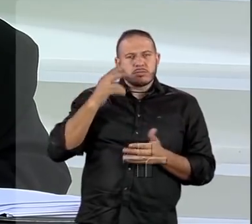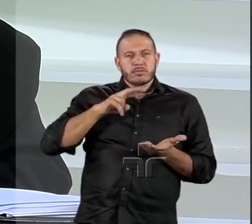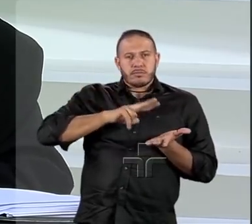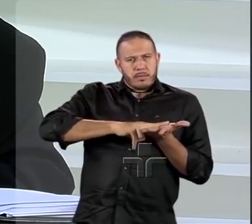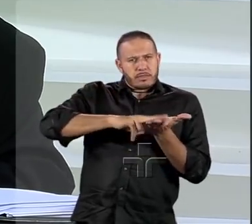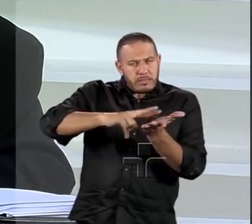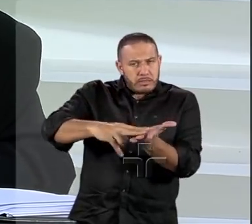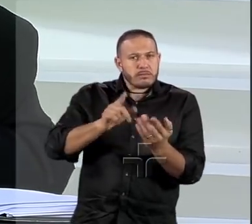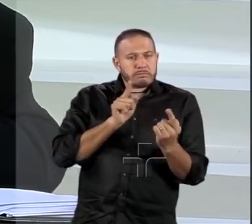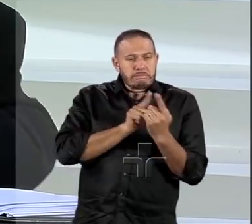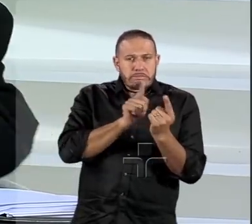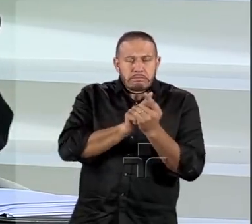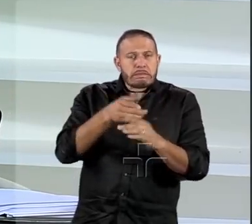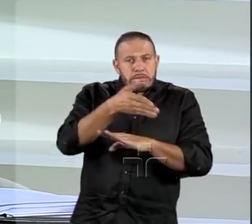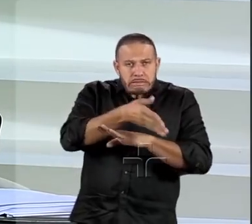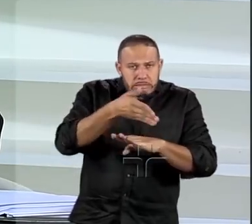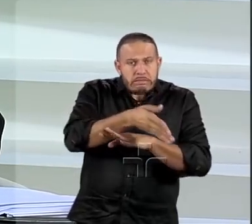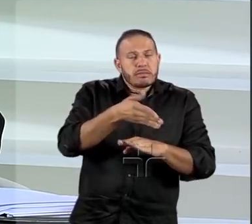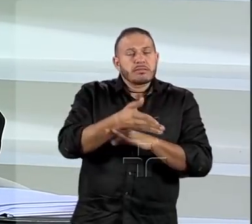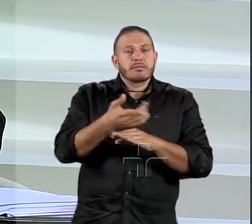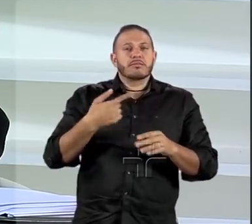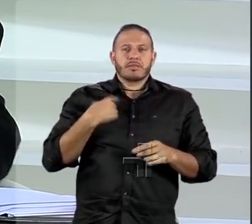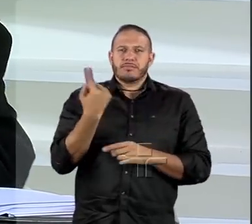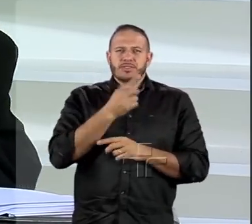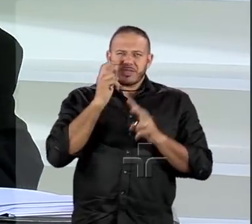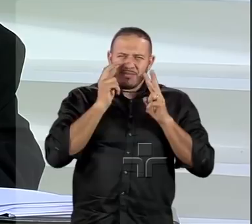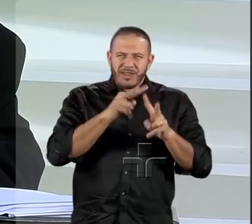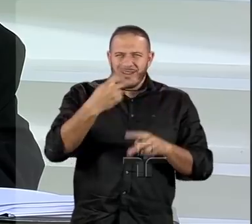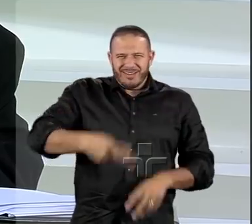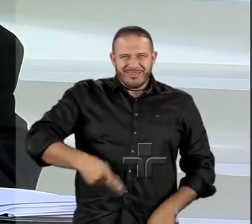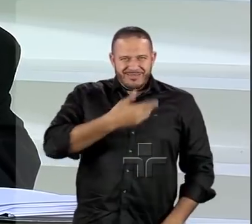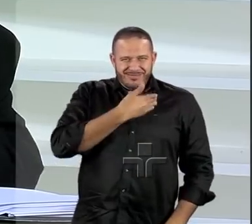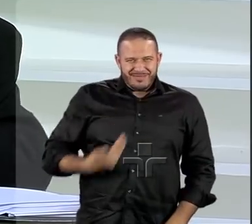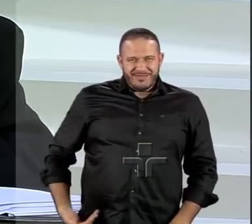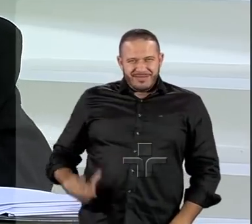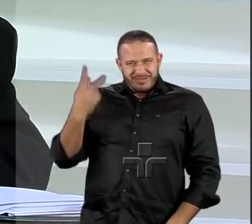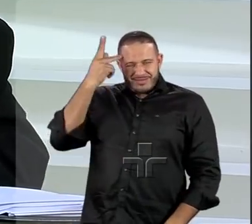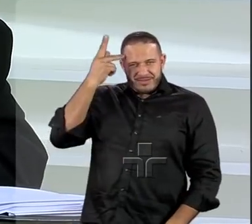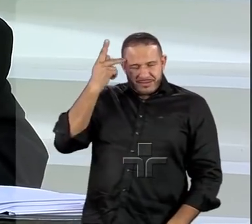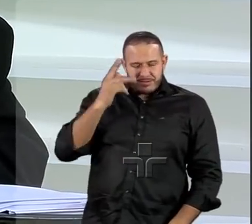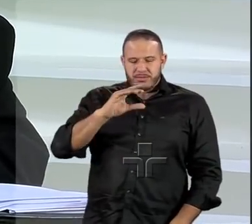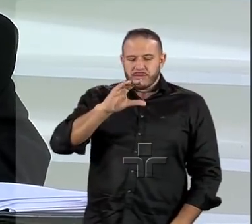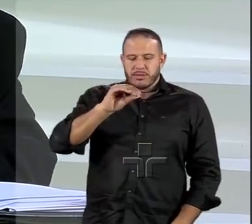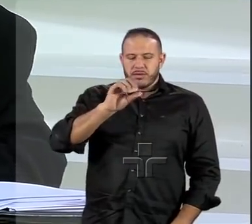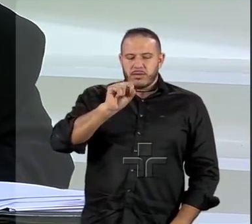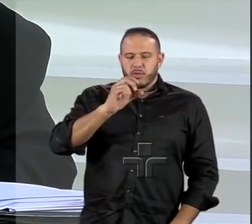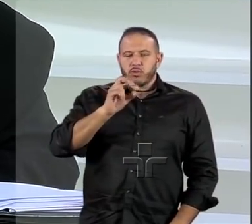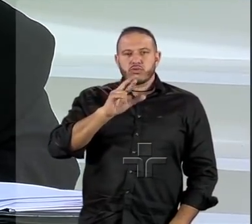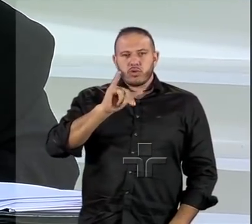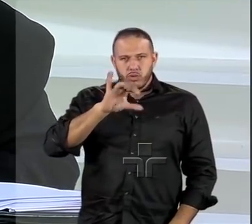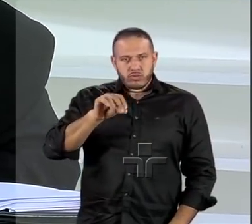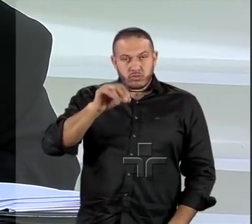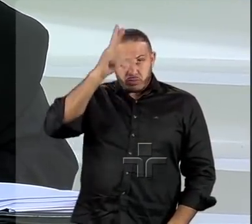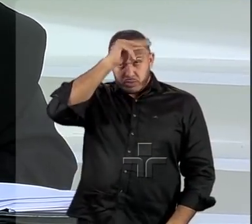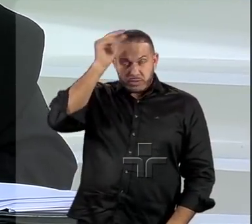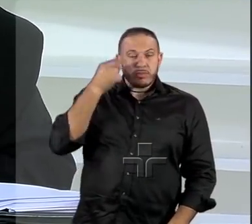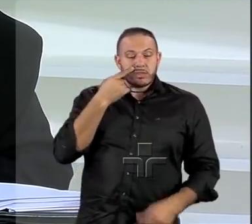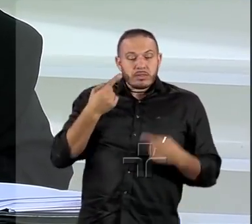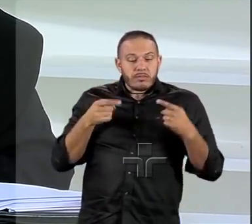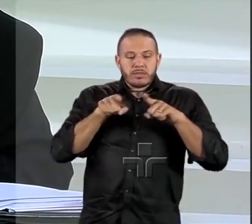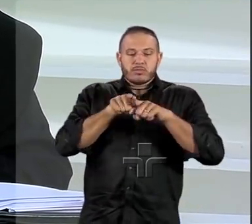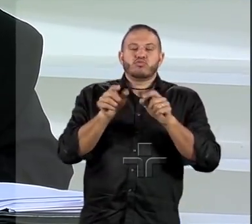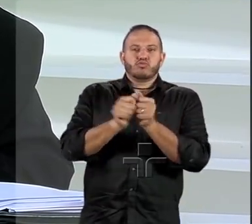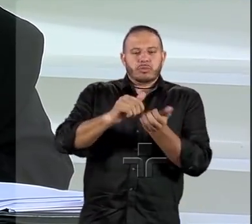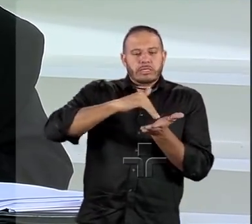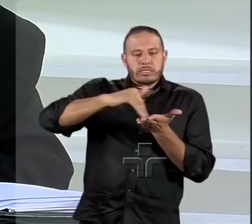muito interessante, nós conhecemos isso aqui no estado de São Paulo, que é o consórcio municipal em parceria com a Secretaria de